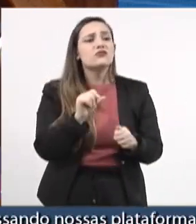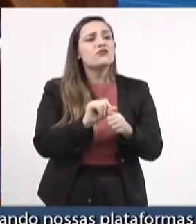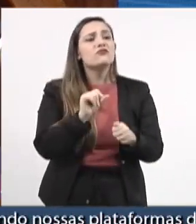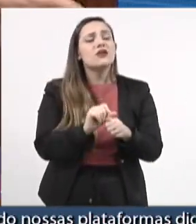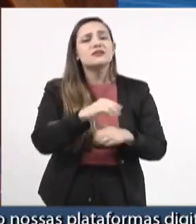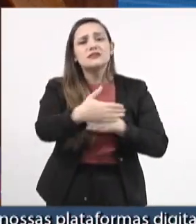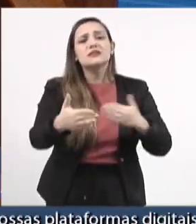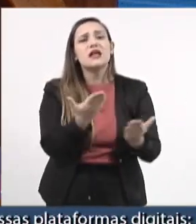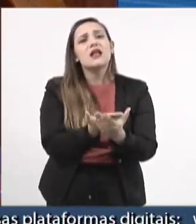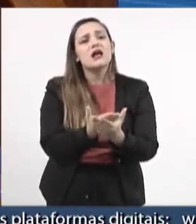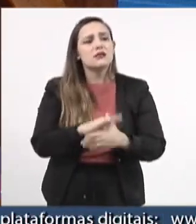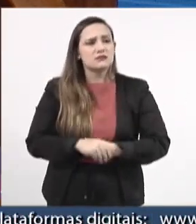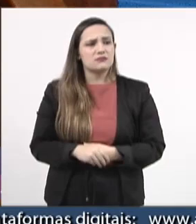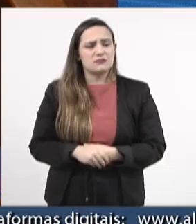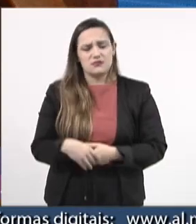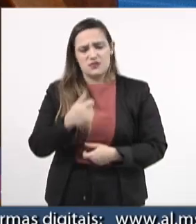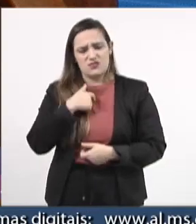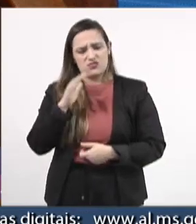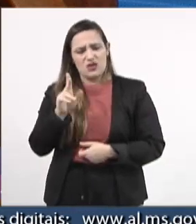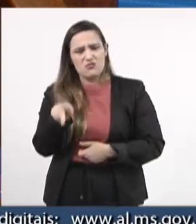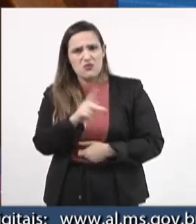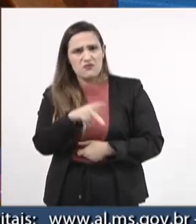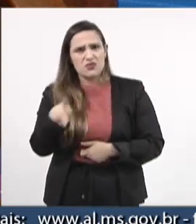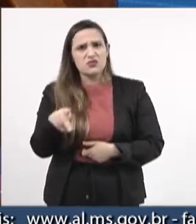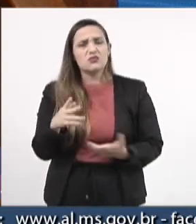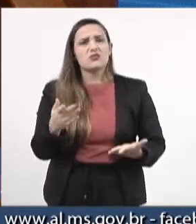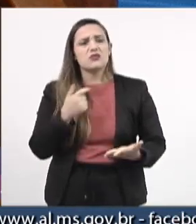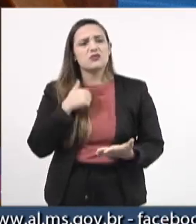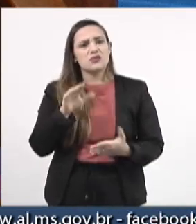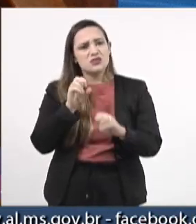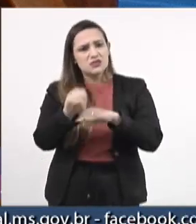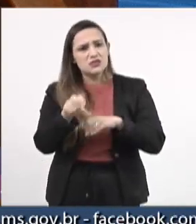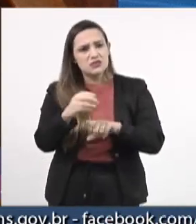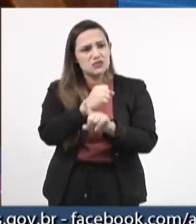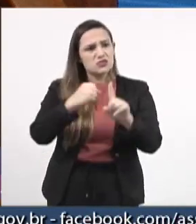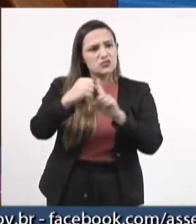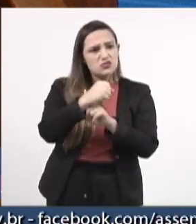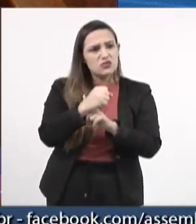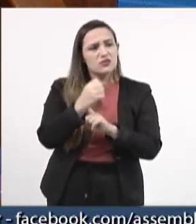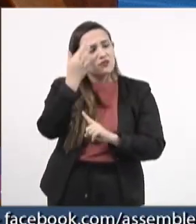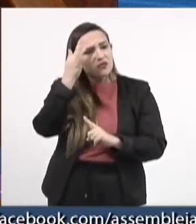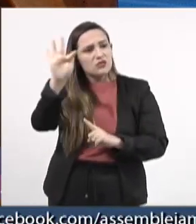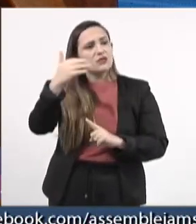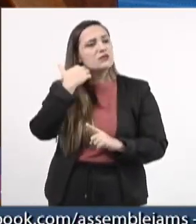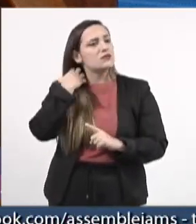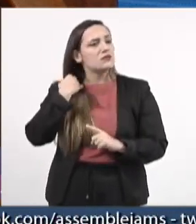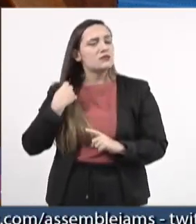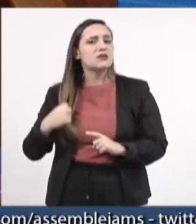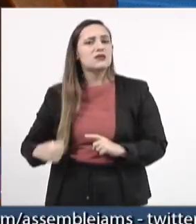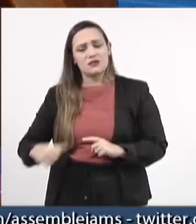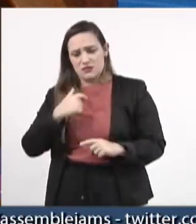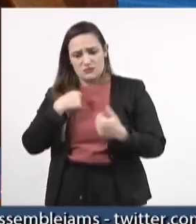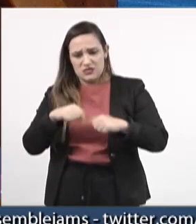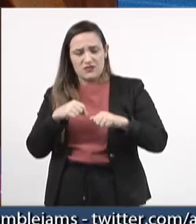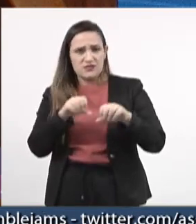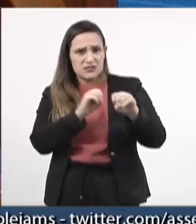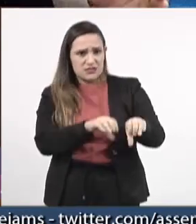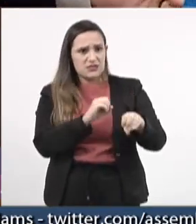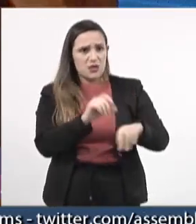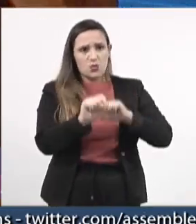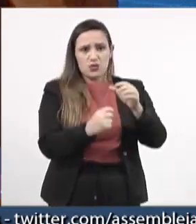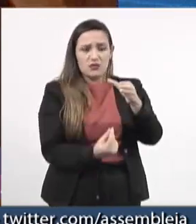aula. Eu fui professor, eu dei aula de sociologia, de filosofia, eu tinha que ensinar para os meus alunos o que